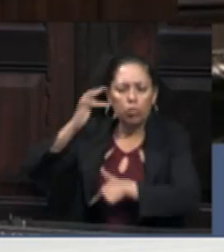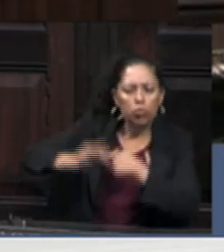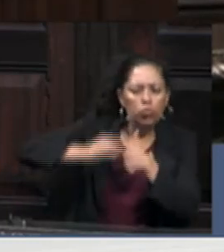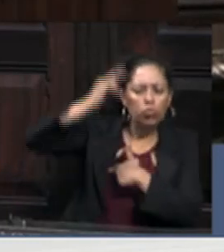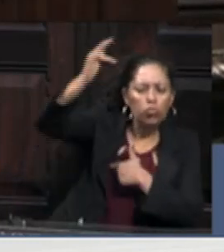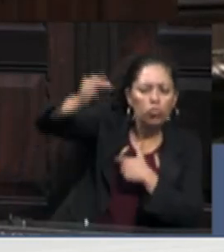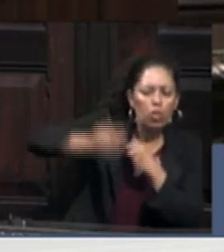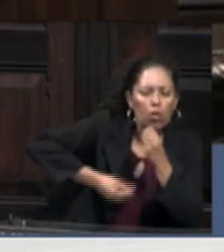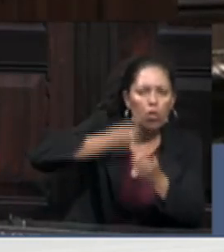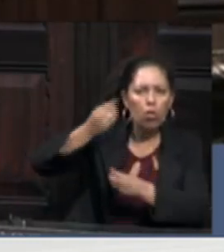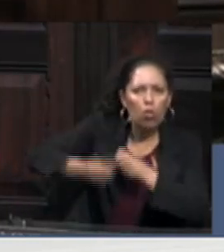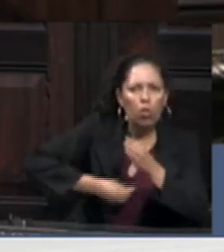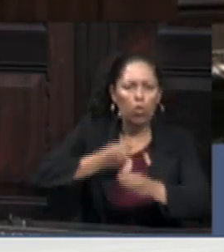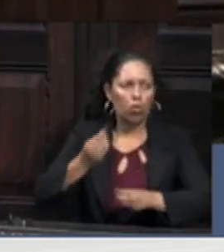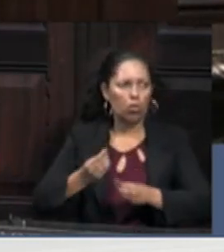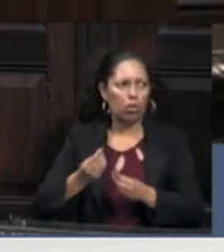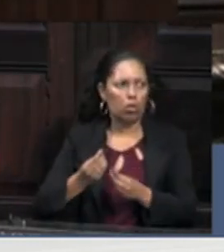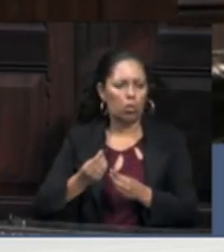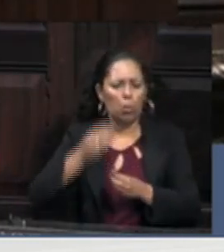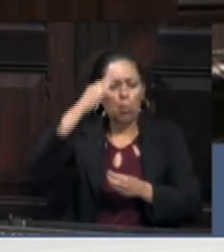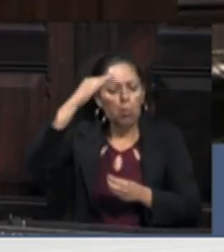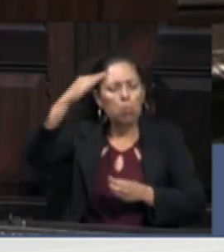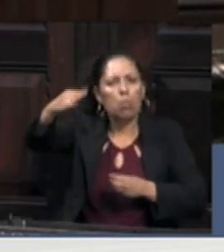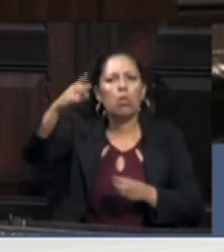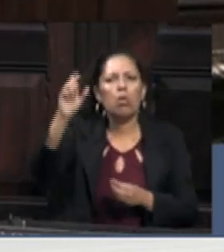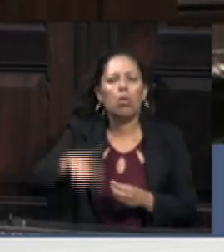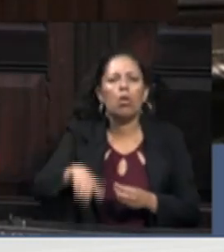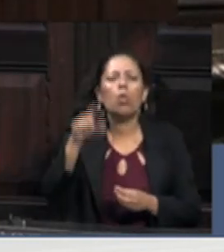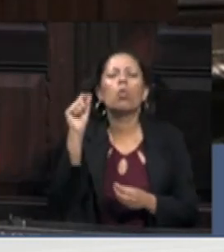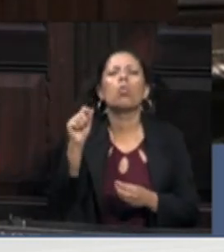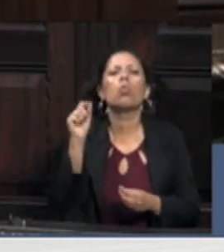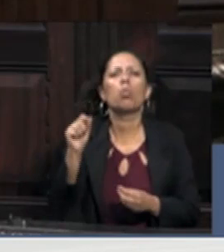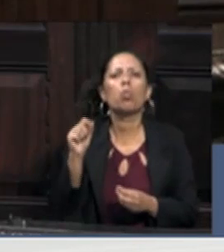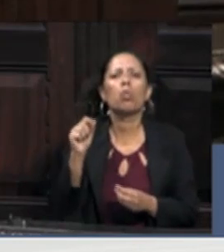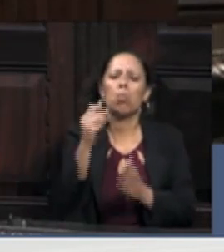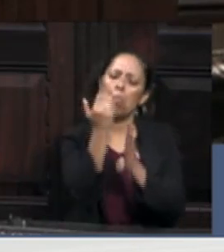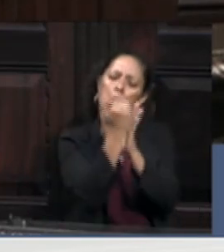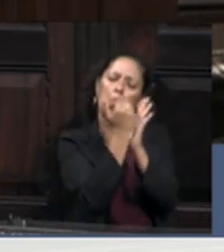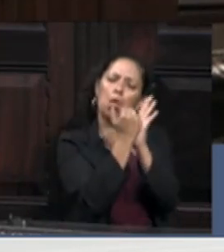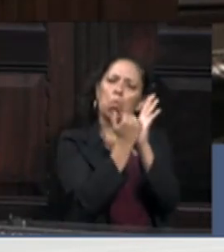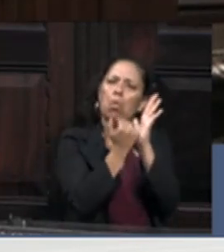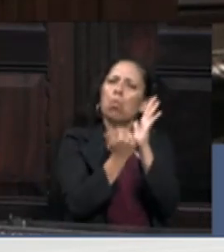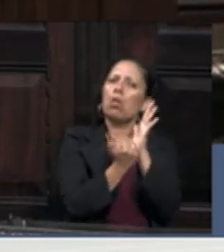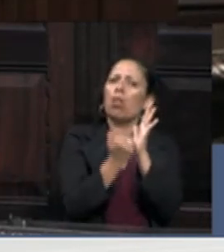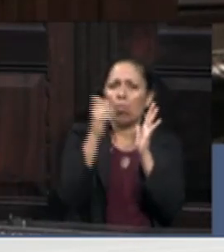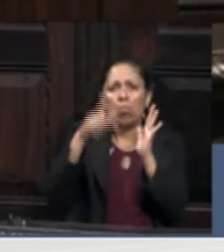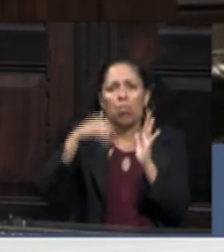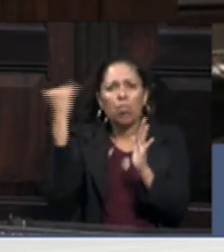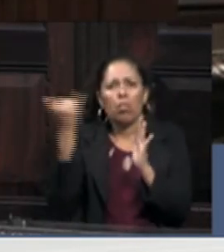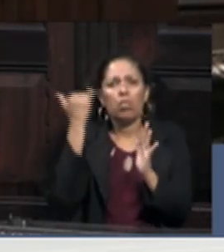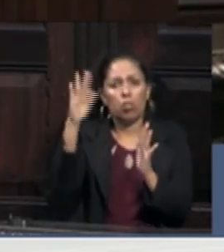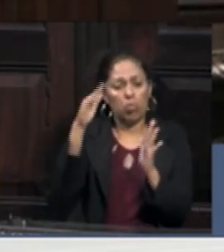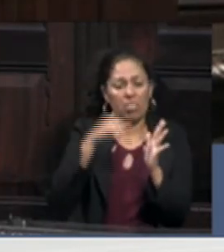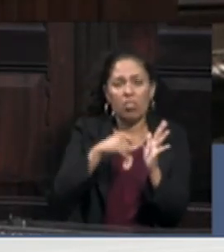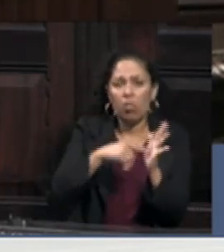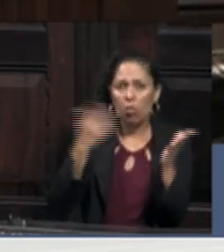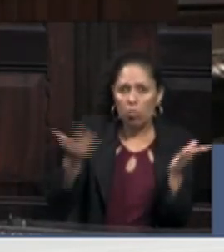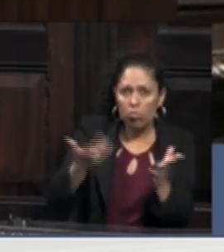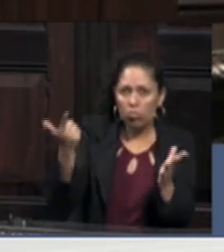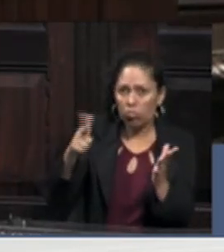Janeiro, através das prioridades definidas em cada uma das políticas específicas.